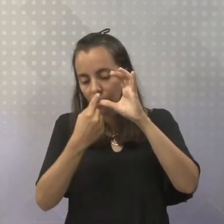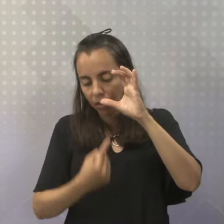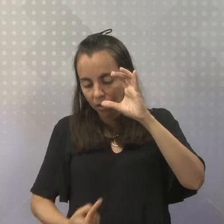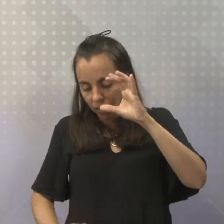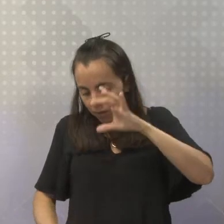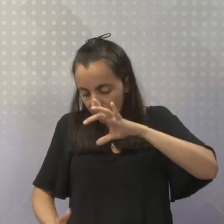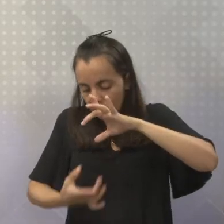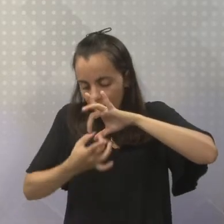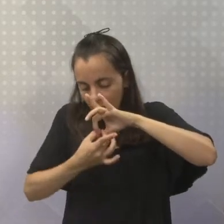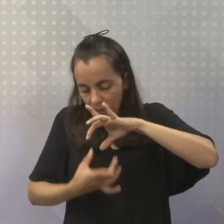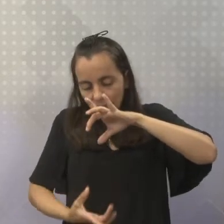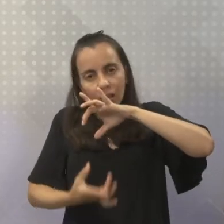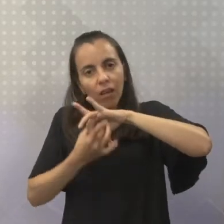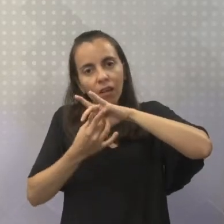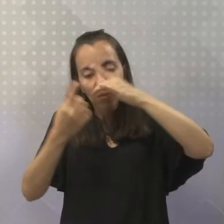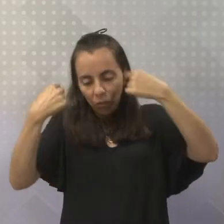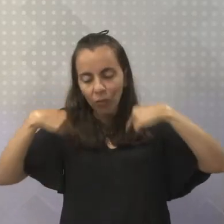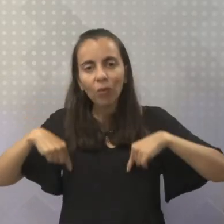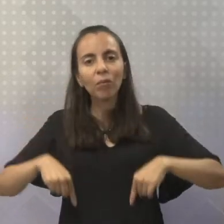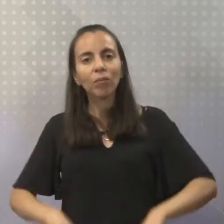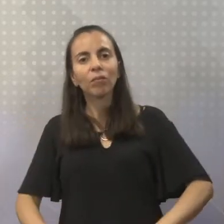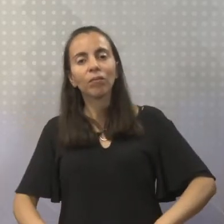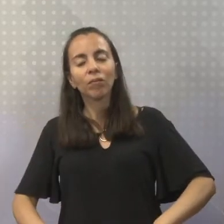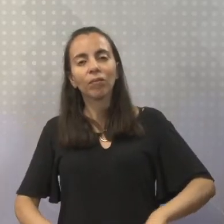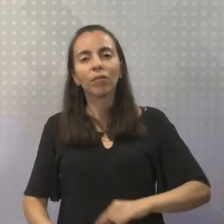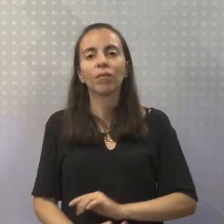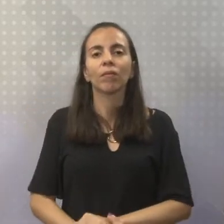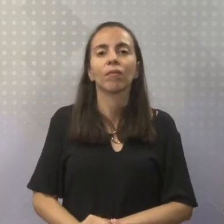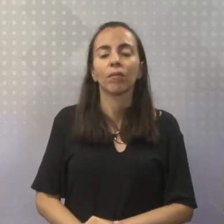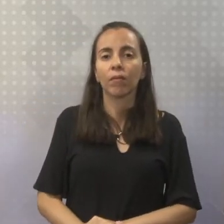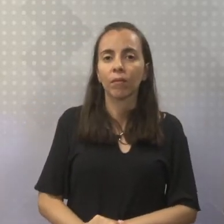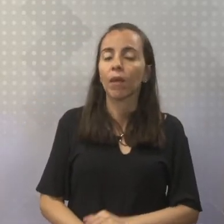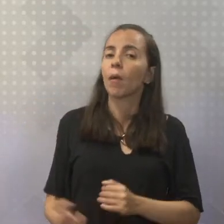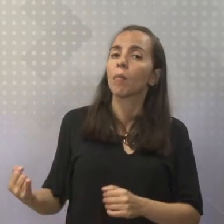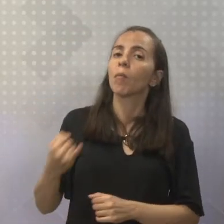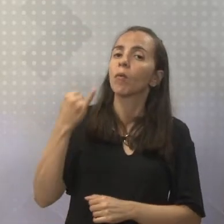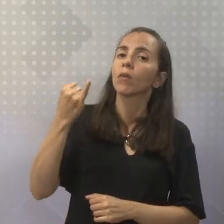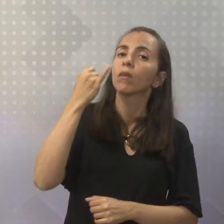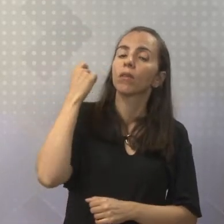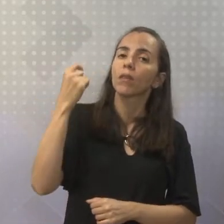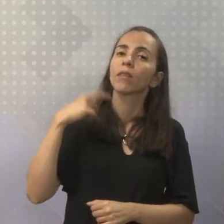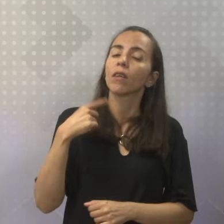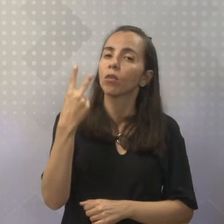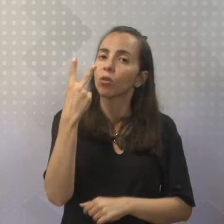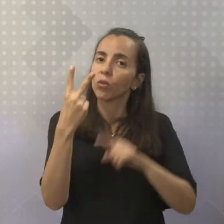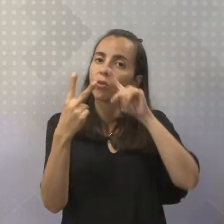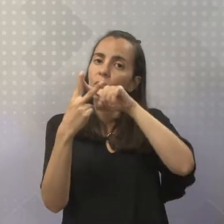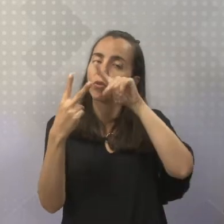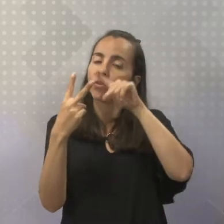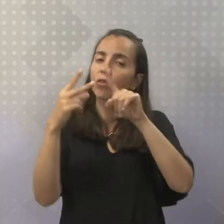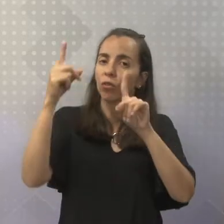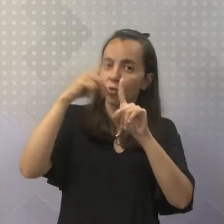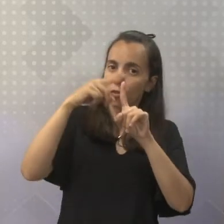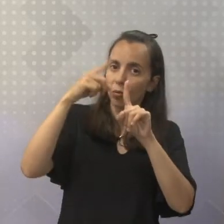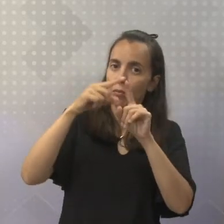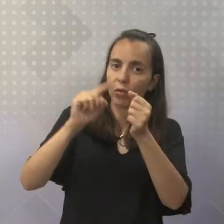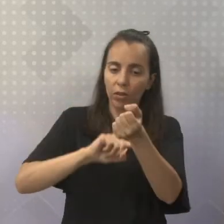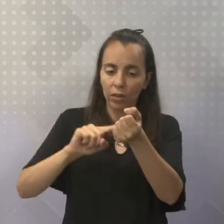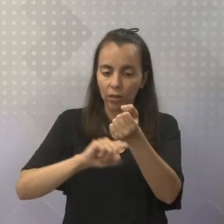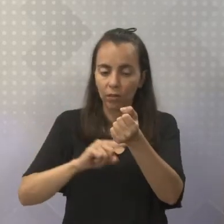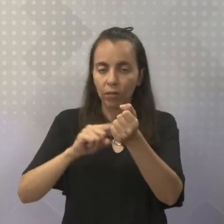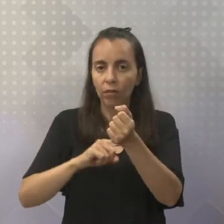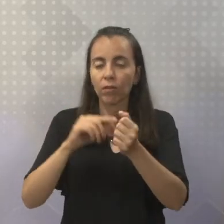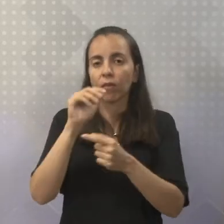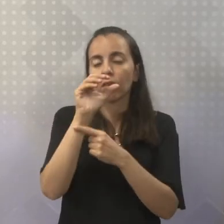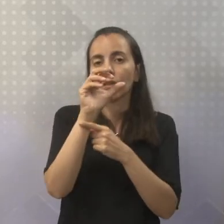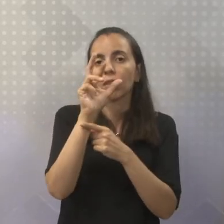ao resto do corpo. O importante destacar que existem dois tipos de nervos, os cranianos